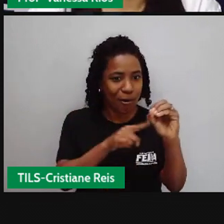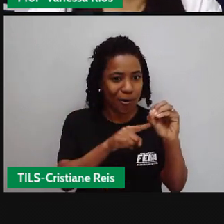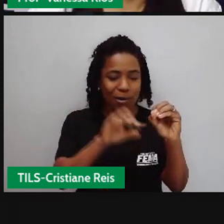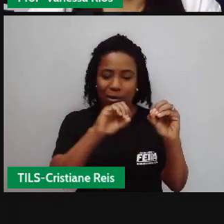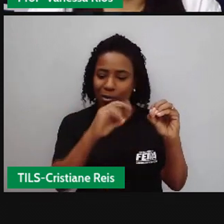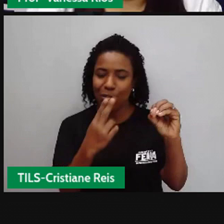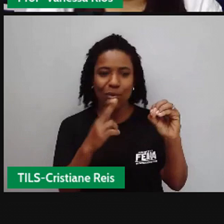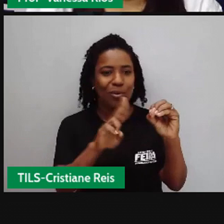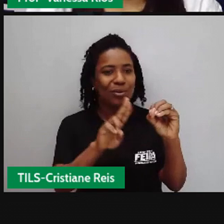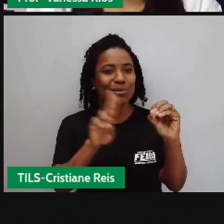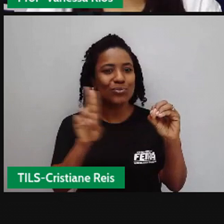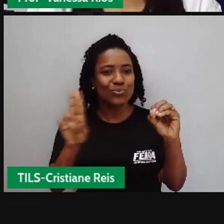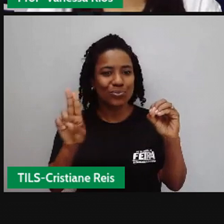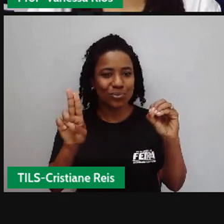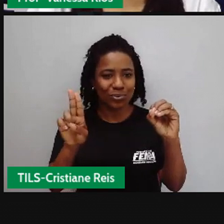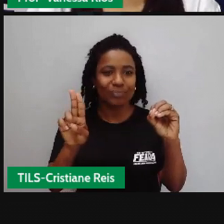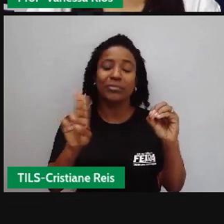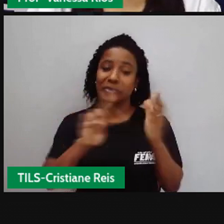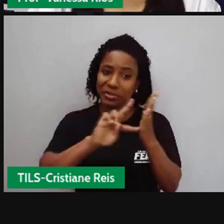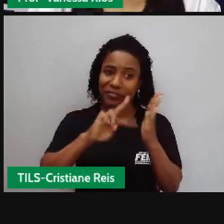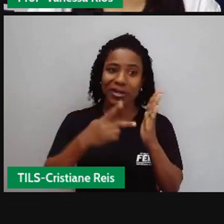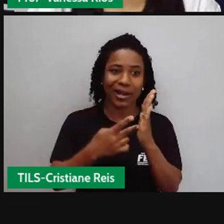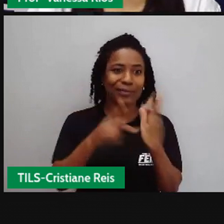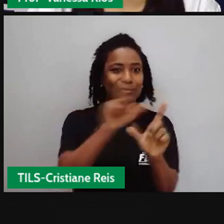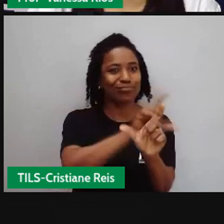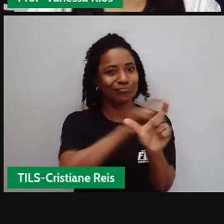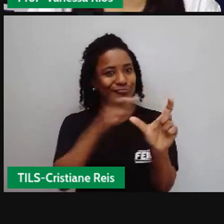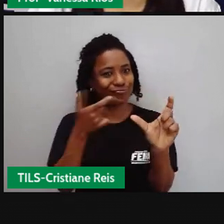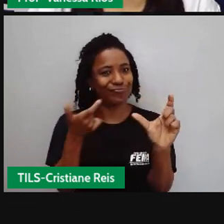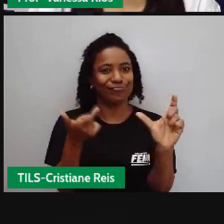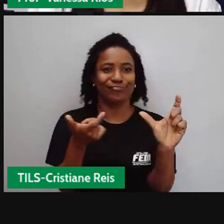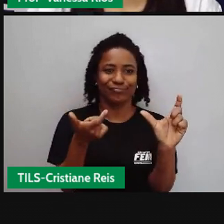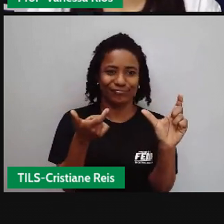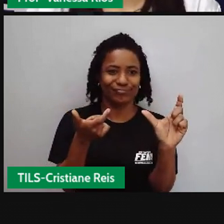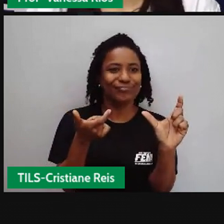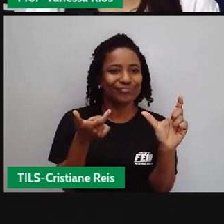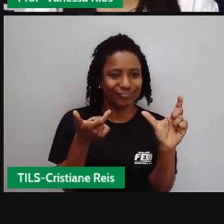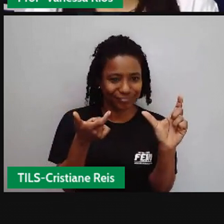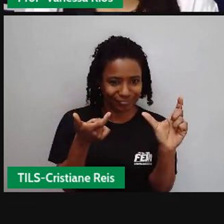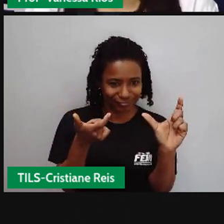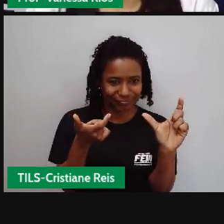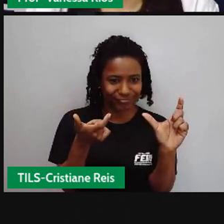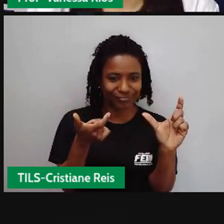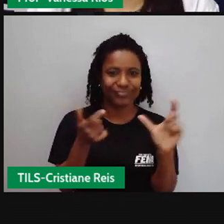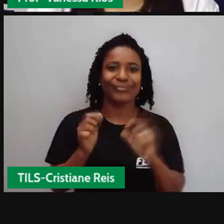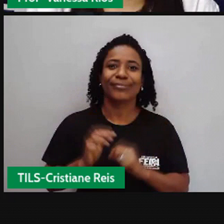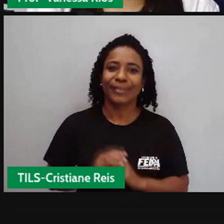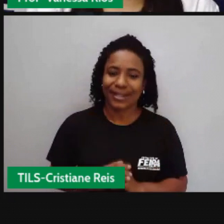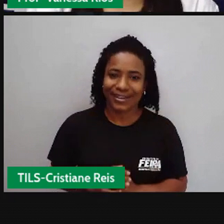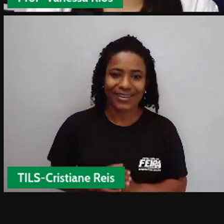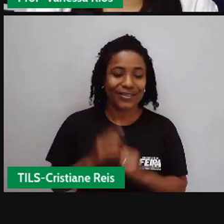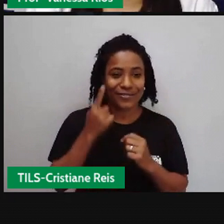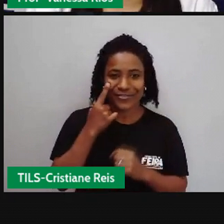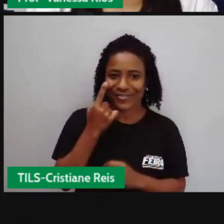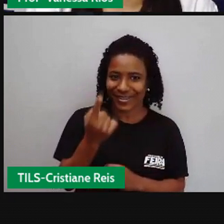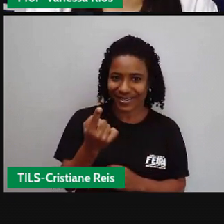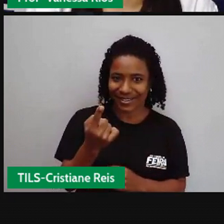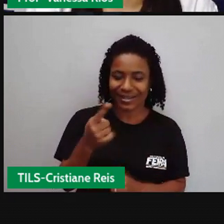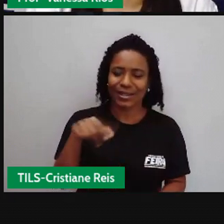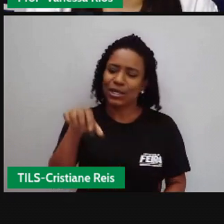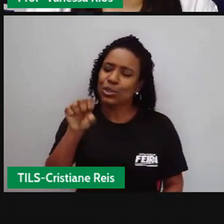palavra mude. E a gente continua, tem outros exemplos, ó. Soar ou suar.